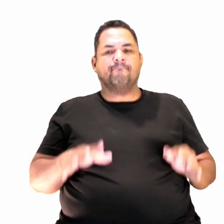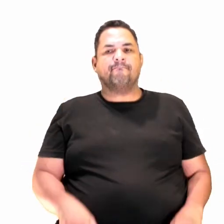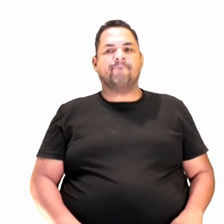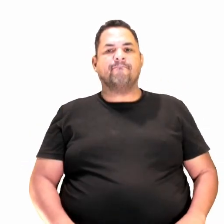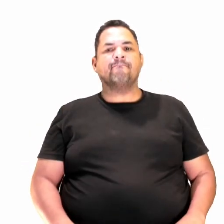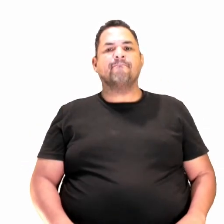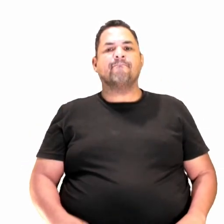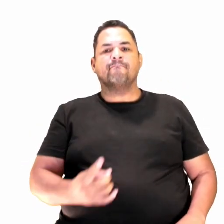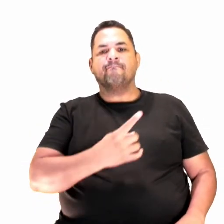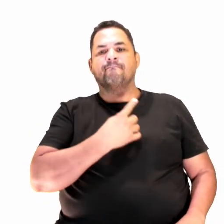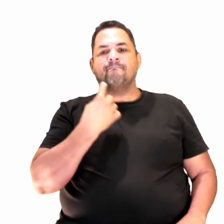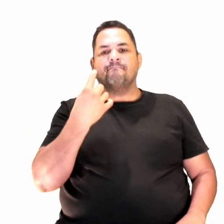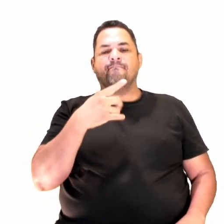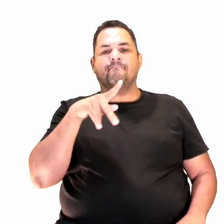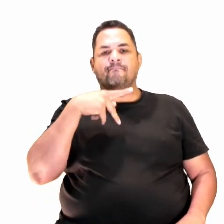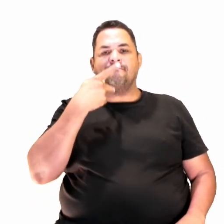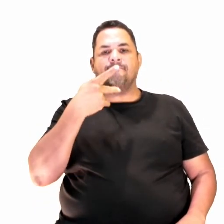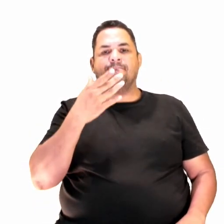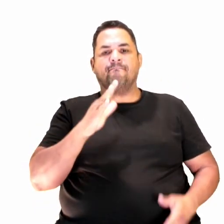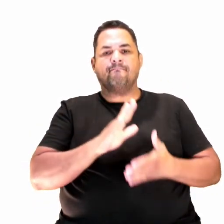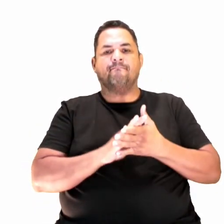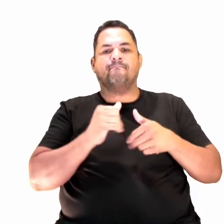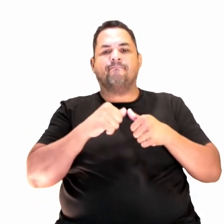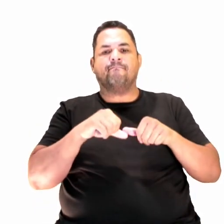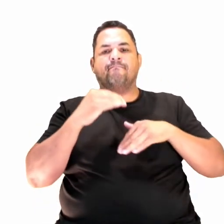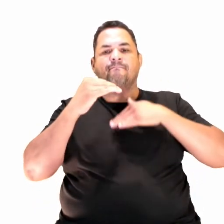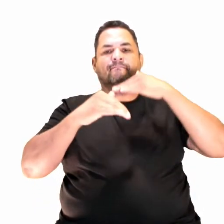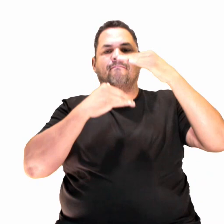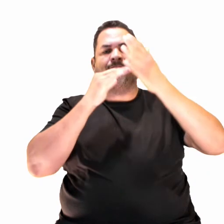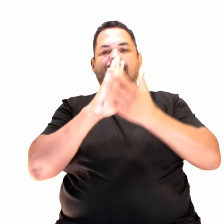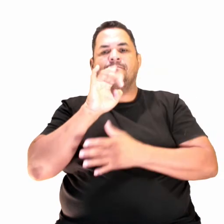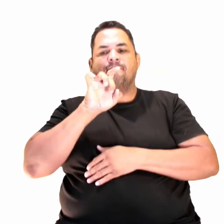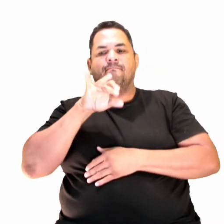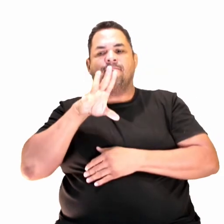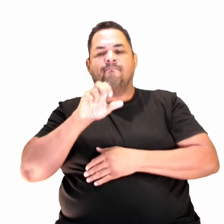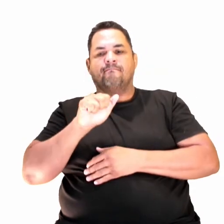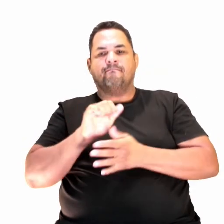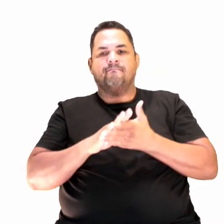aqui a gente está falando sobre estar desenvolvendo bulimia,